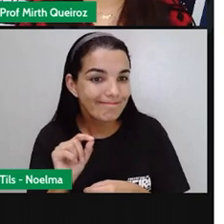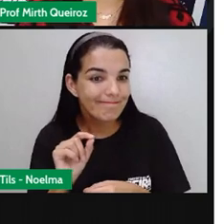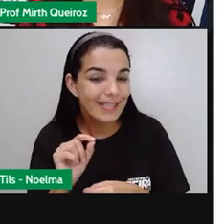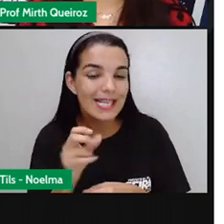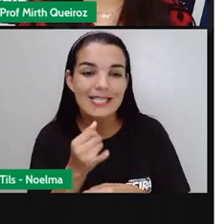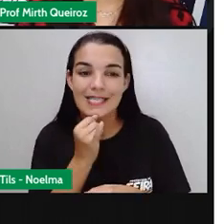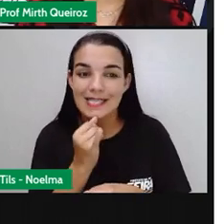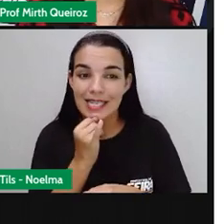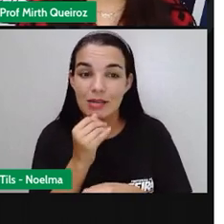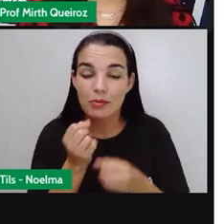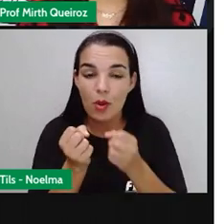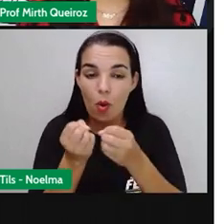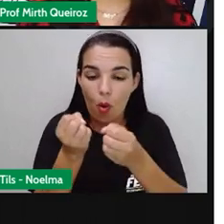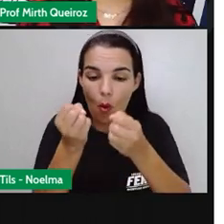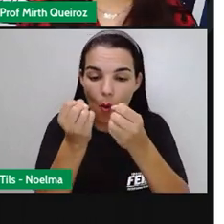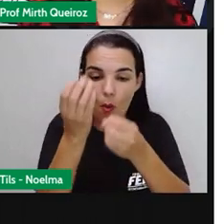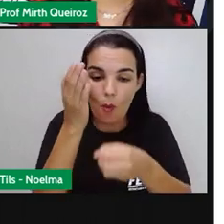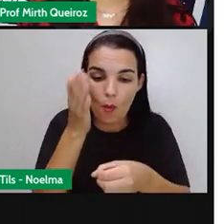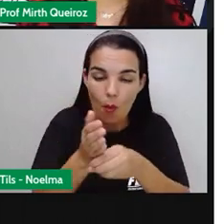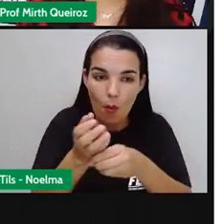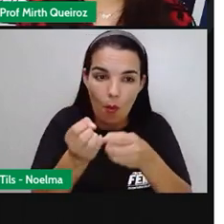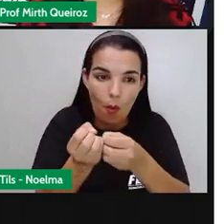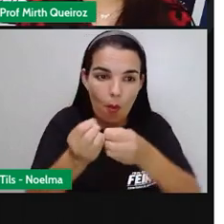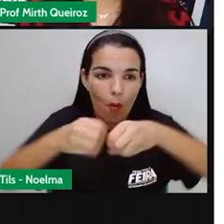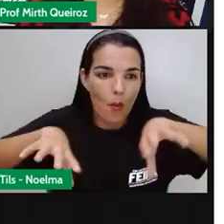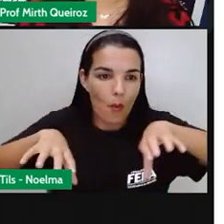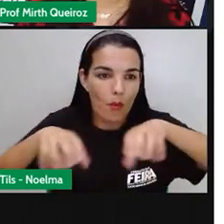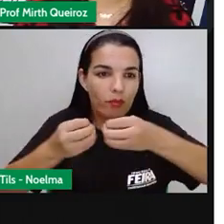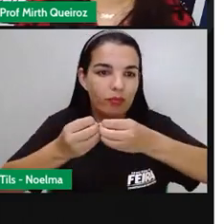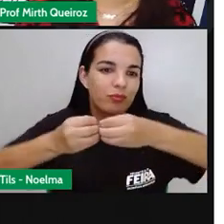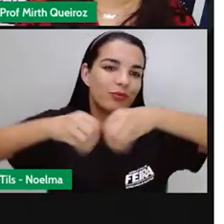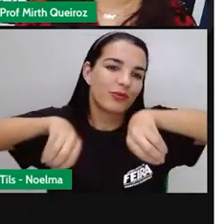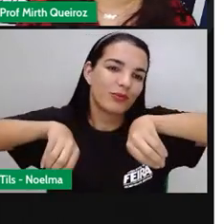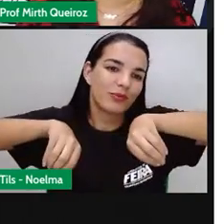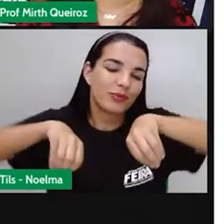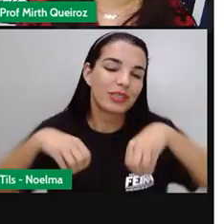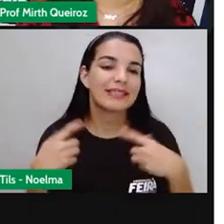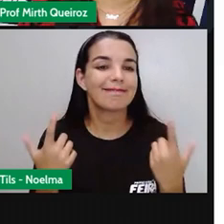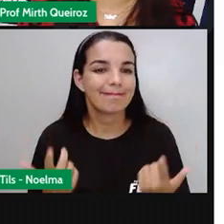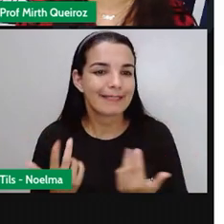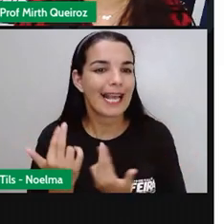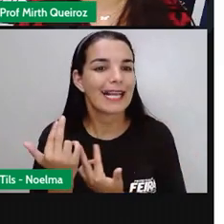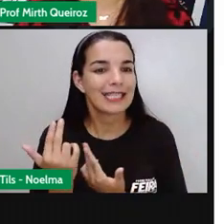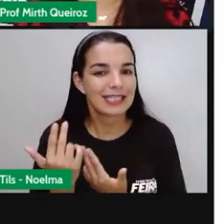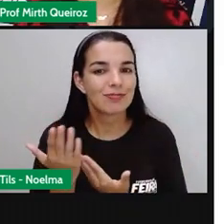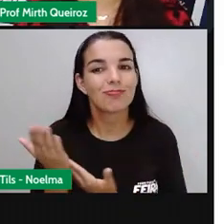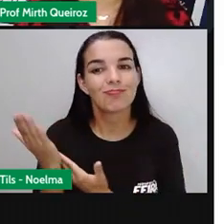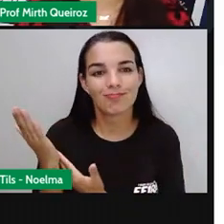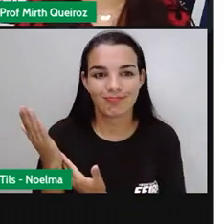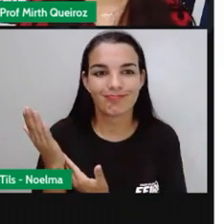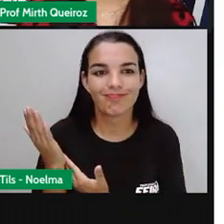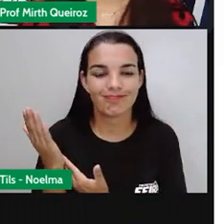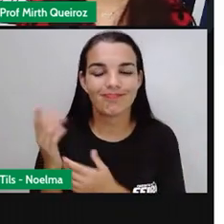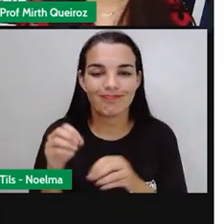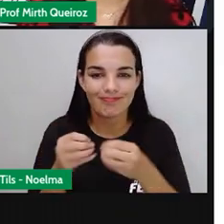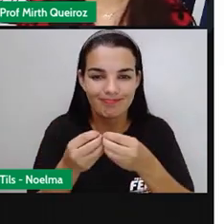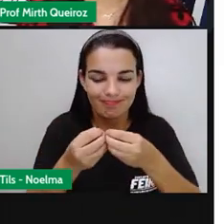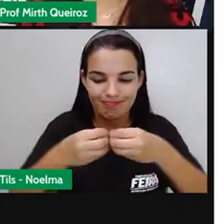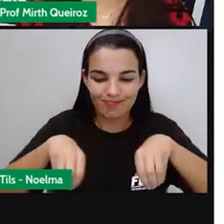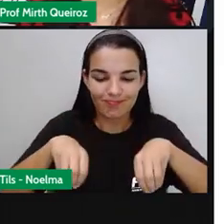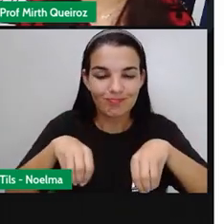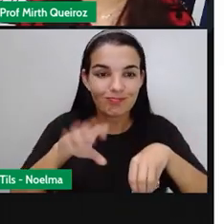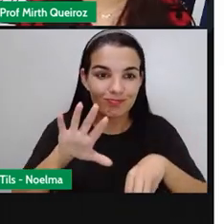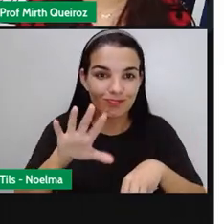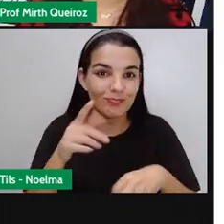algumas matérias. E essas substâncias, elas não voltam ao seu estado anterior, que é o caso, por exemplo, do ovo. Quando a gente